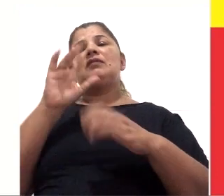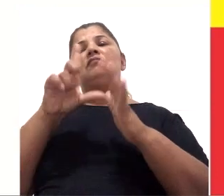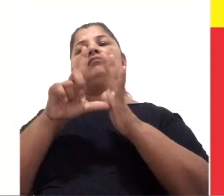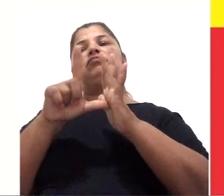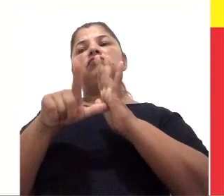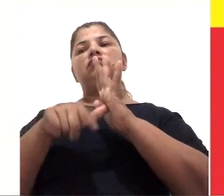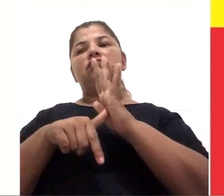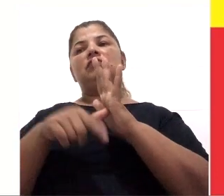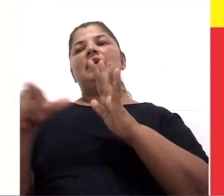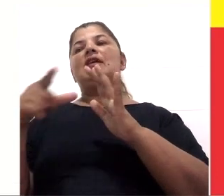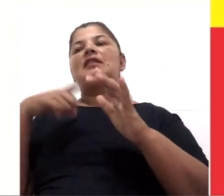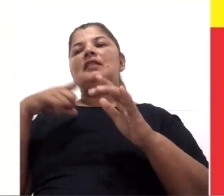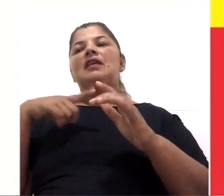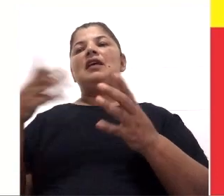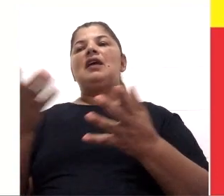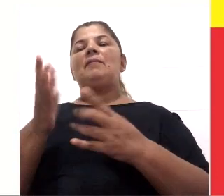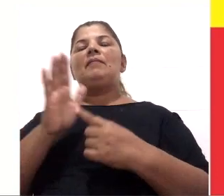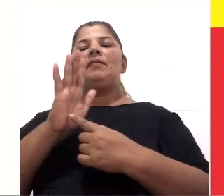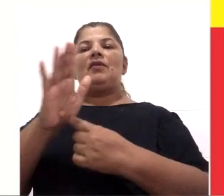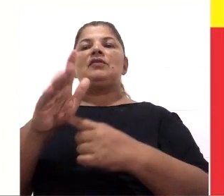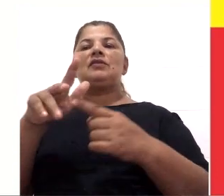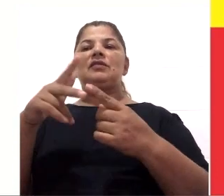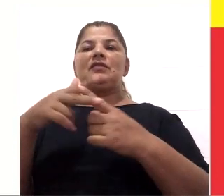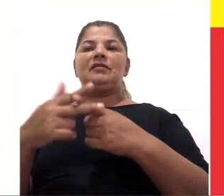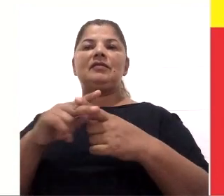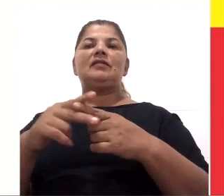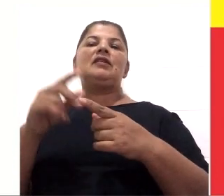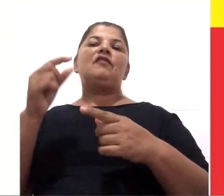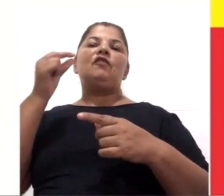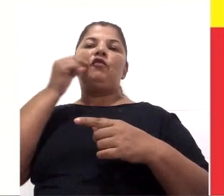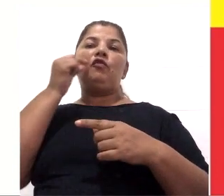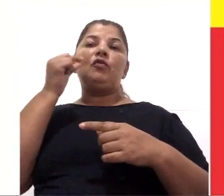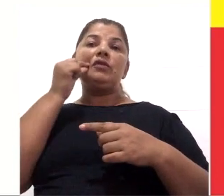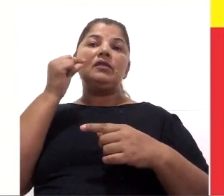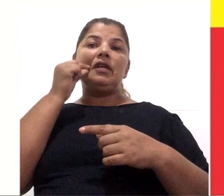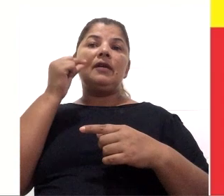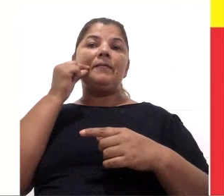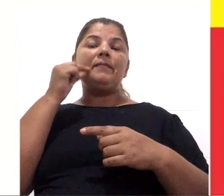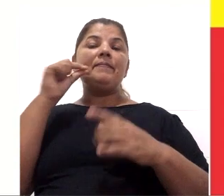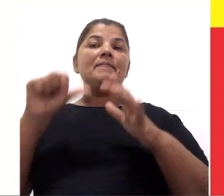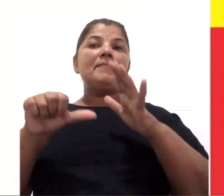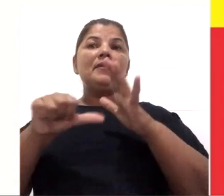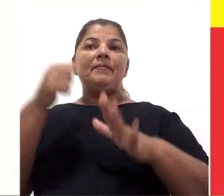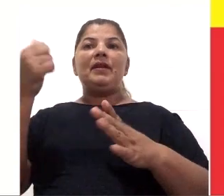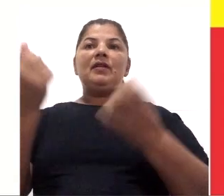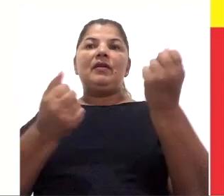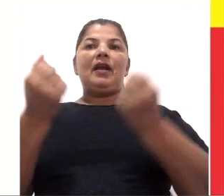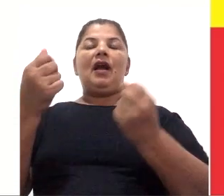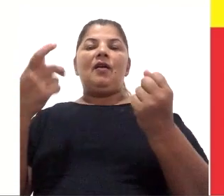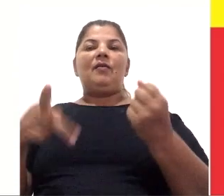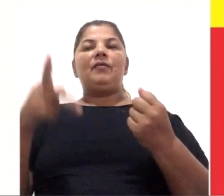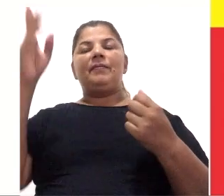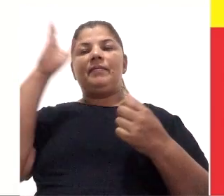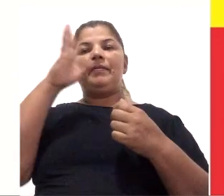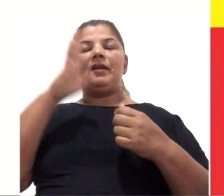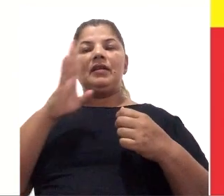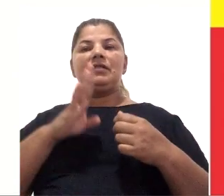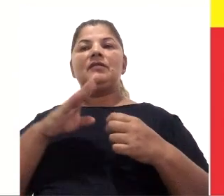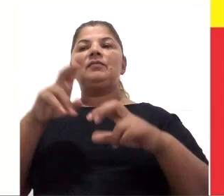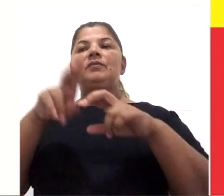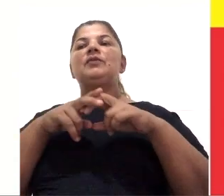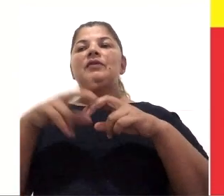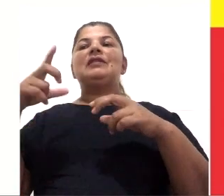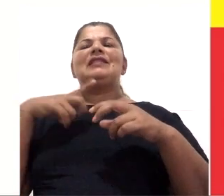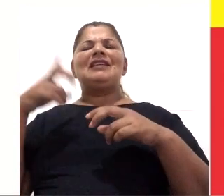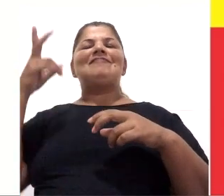vendo aí, né, a produção de Fusca. Você que não sabia, né, o Fusca foi um dos primeiros carros aqui a serem produzidos no